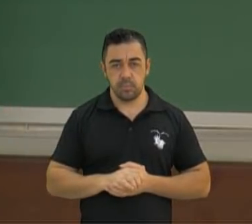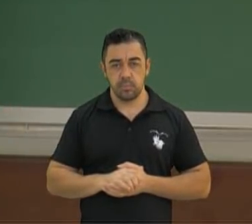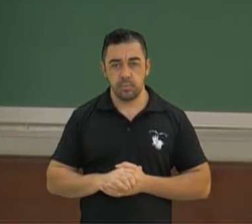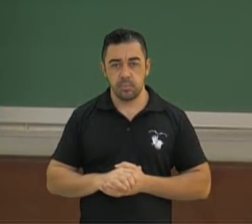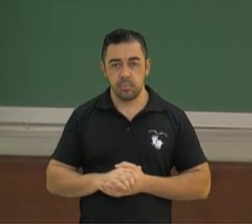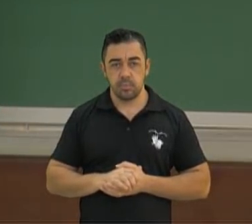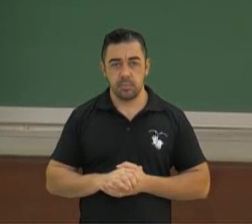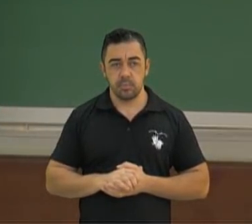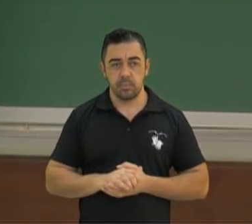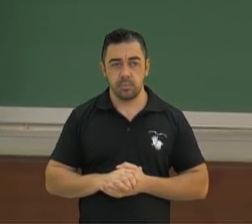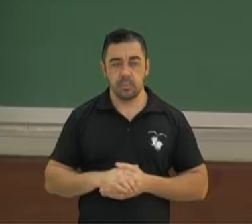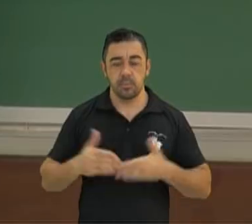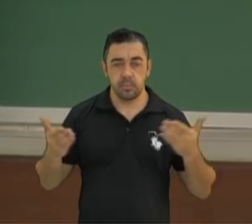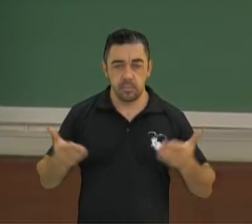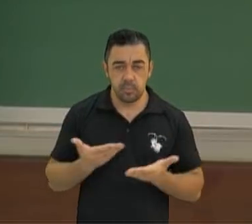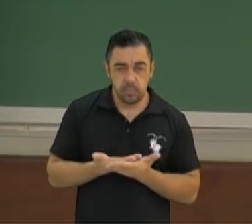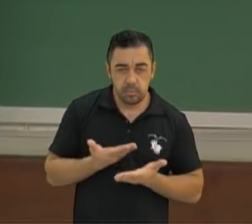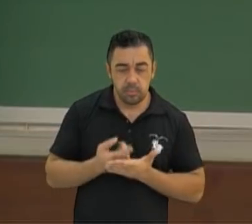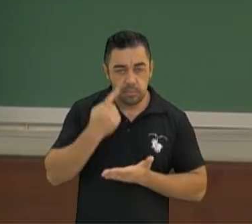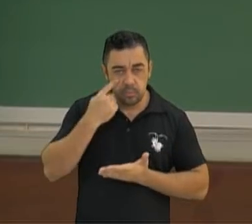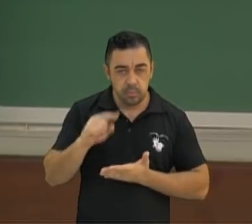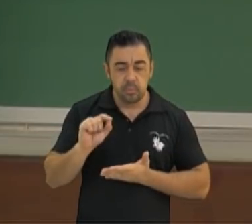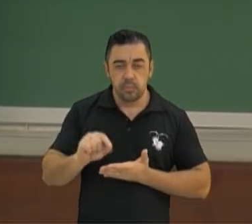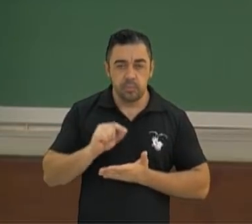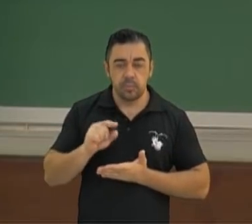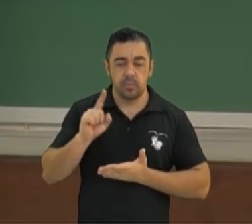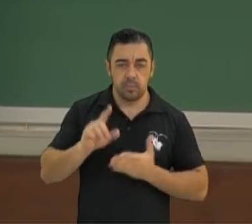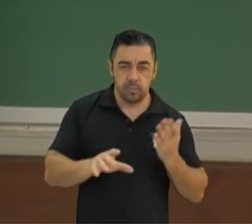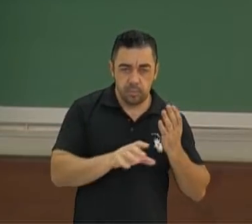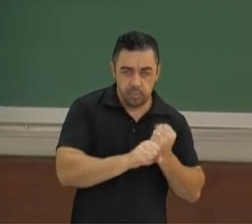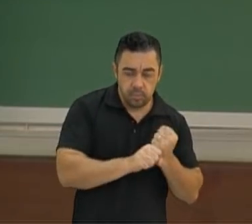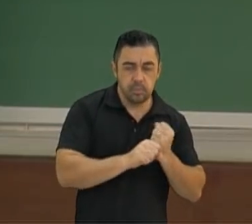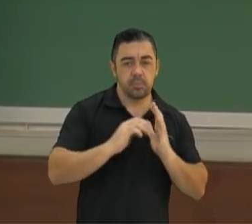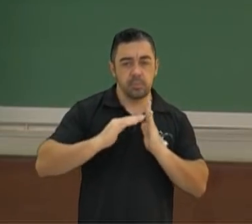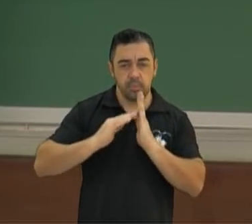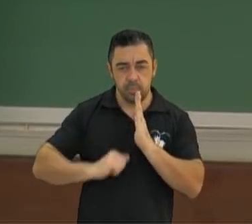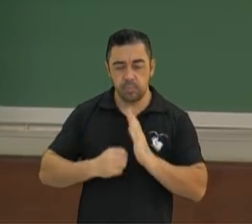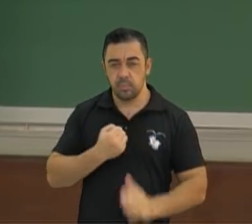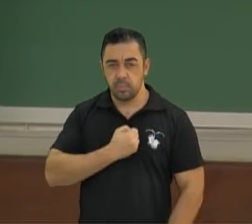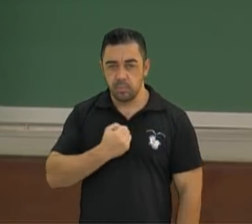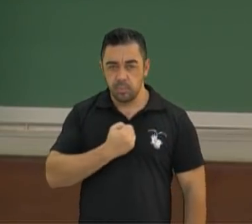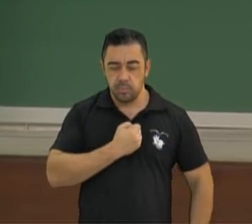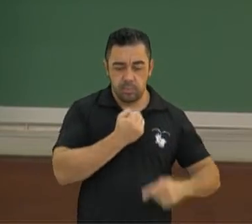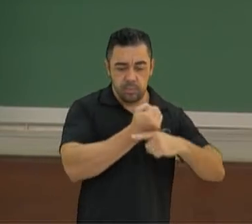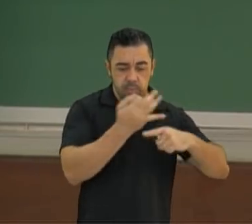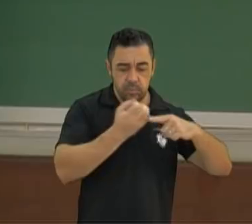fio, ok? Então, na aula de hoje, falamos sobre adição e subtração com números